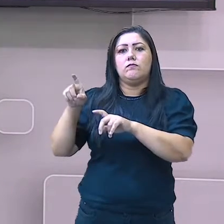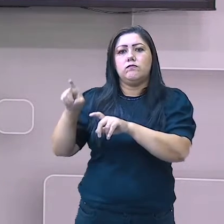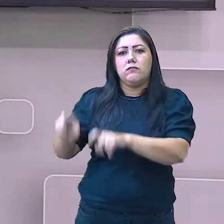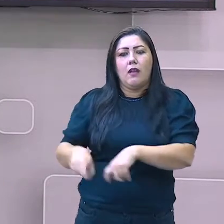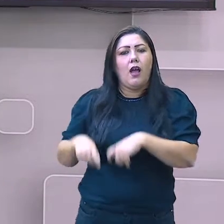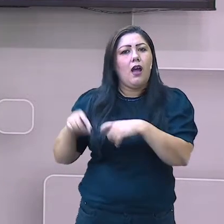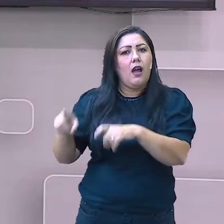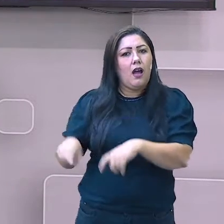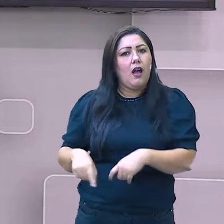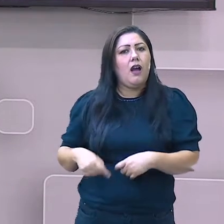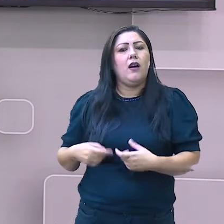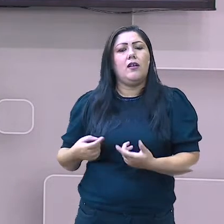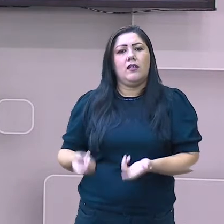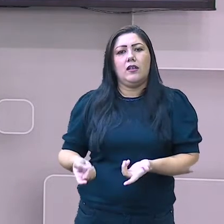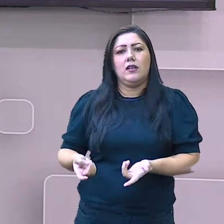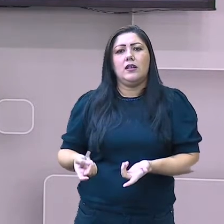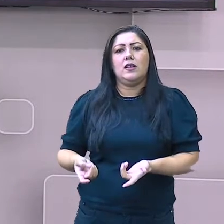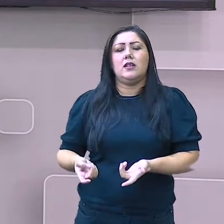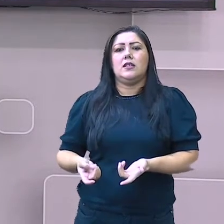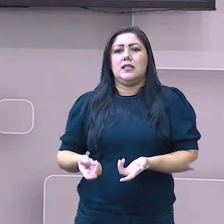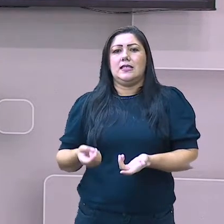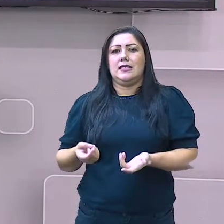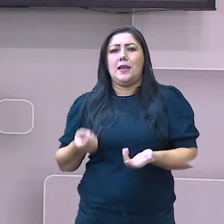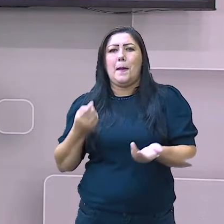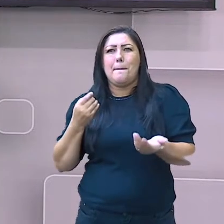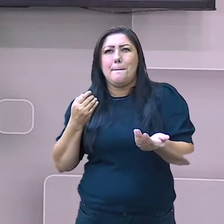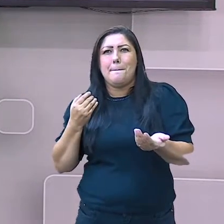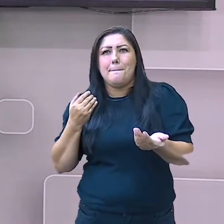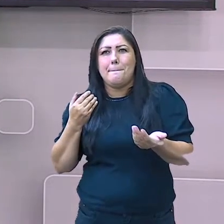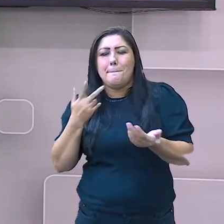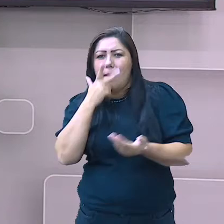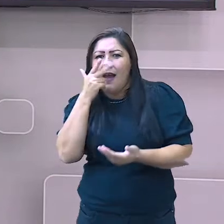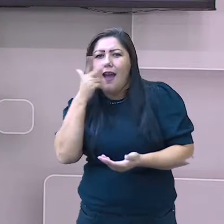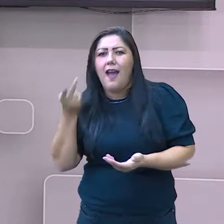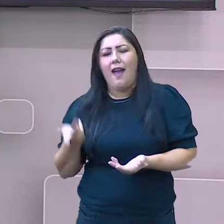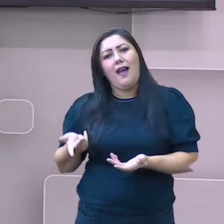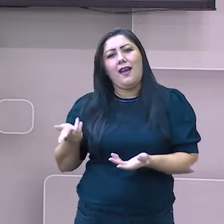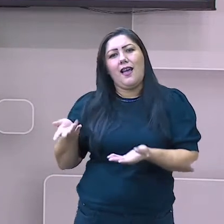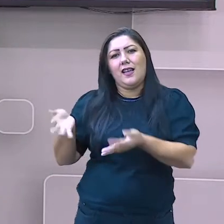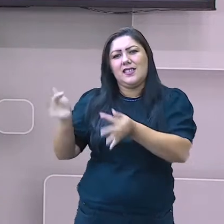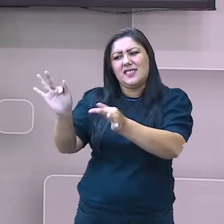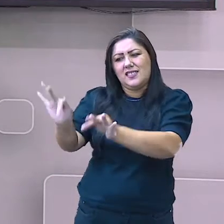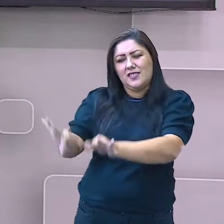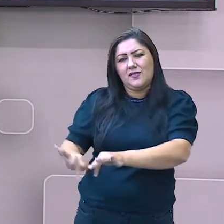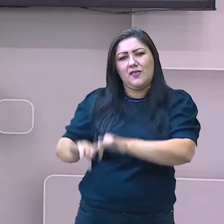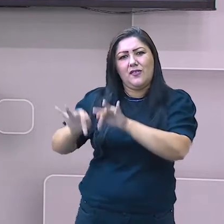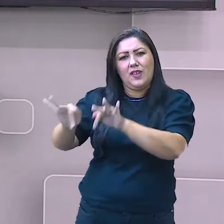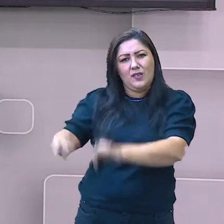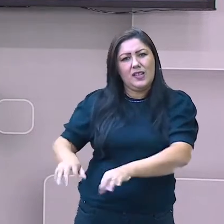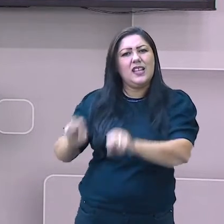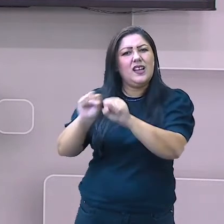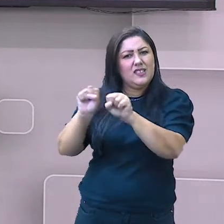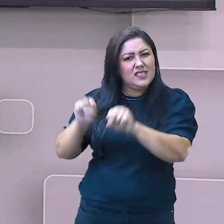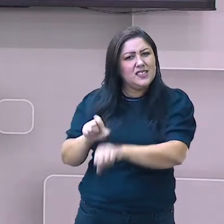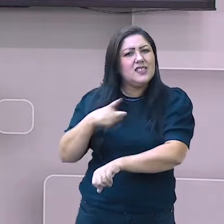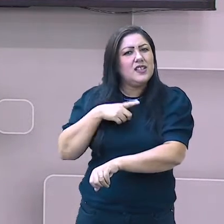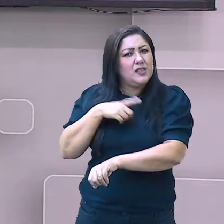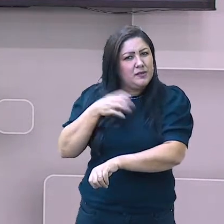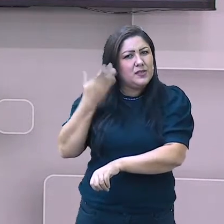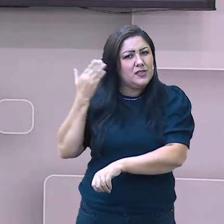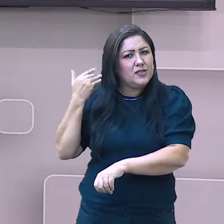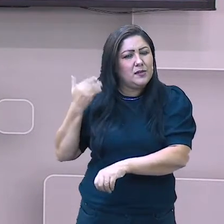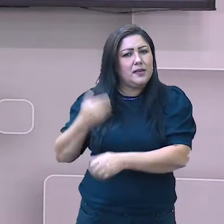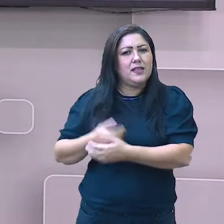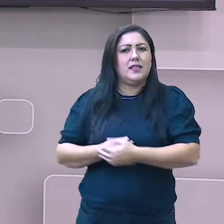feudalismo europeu. Ao mesmo tempo que passava por um acelerado processo